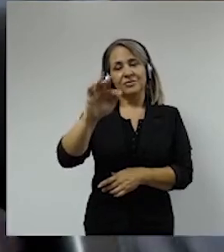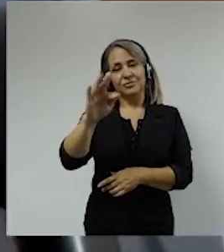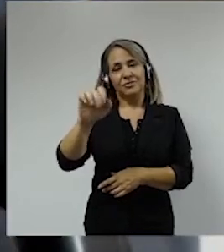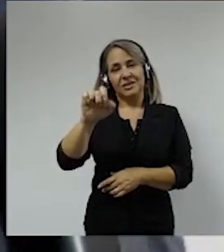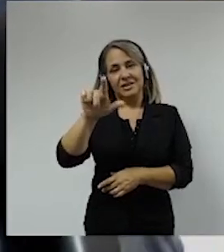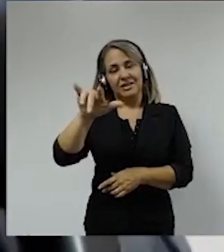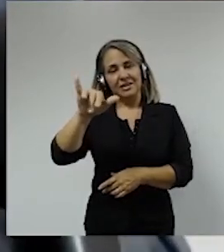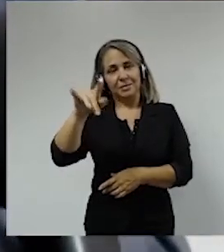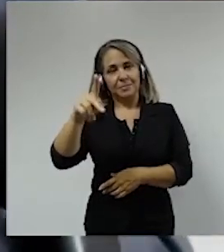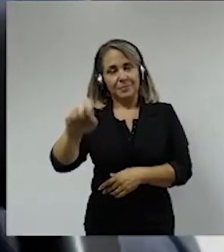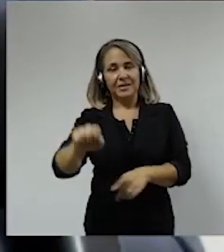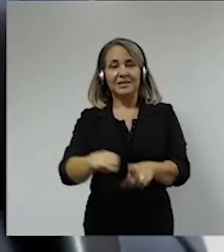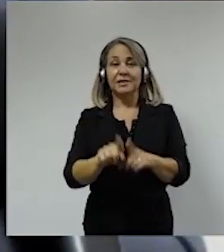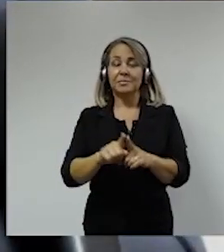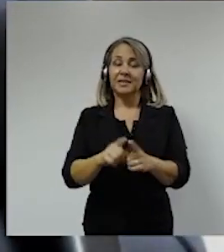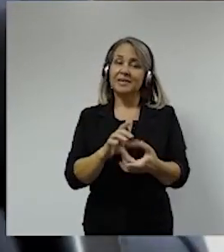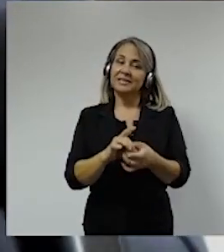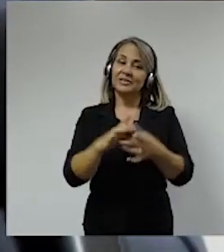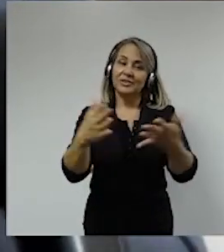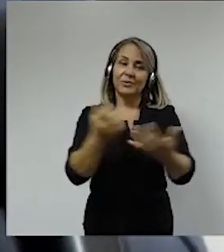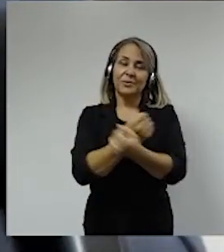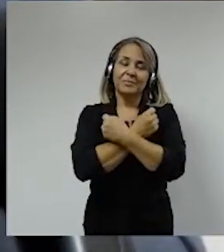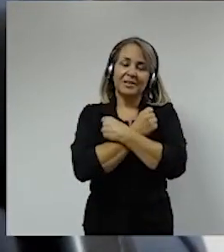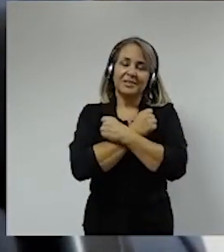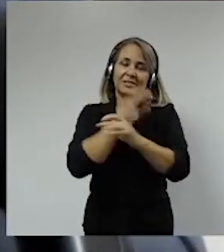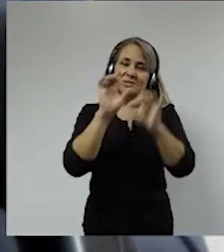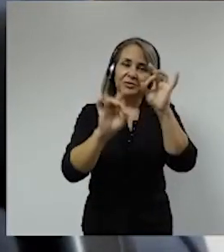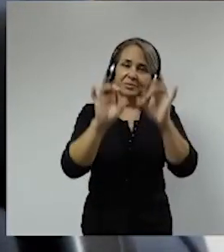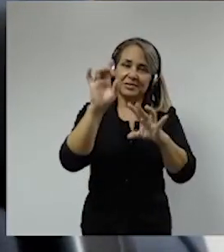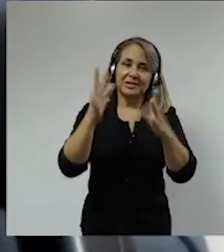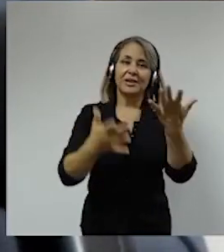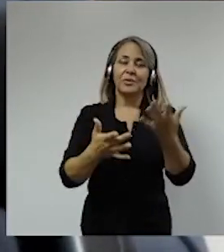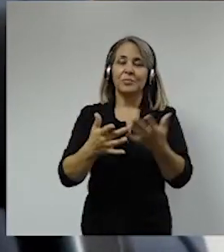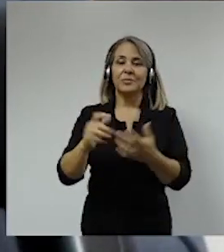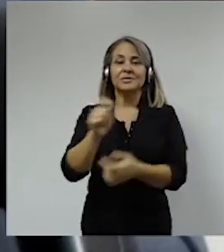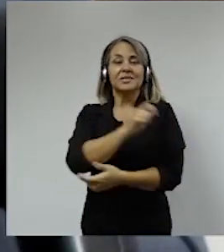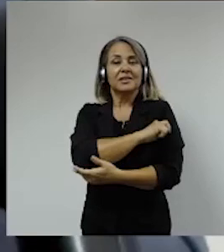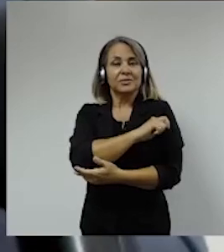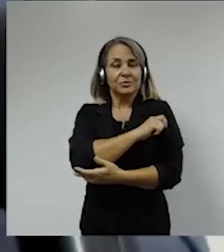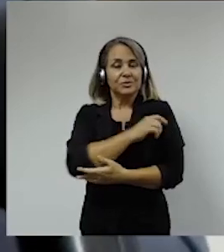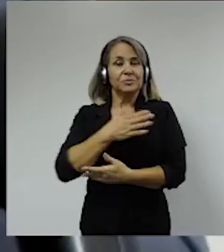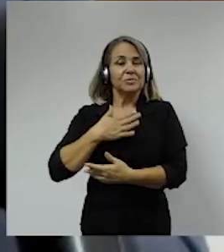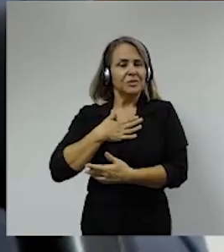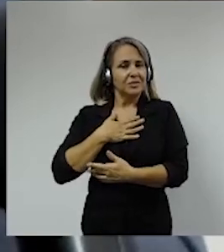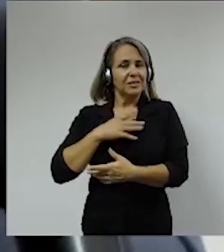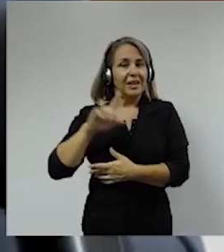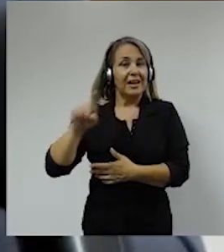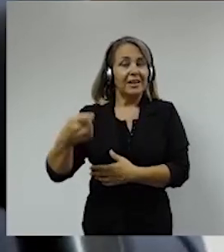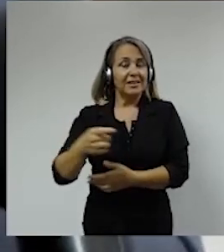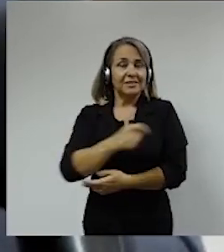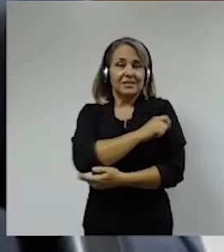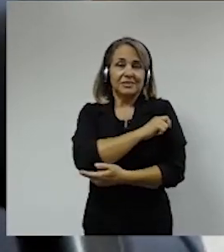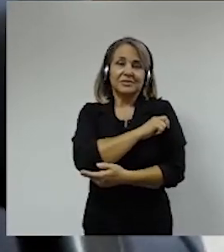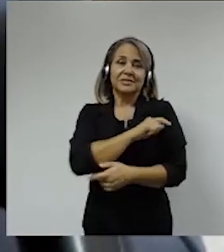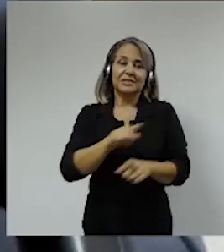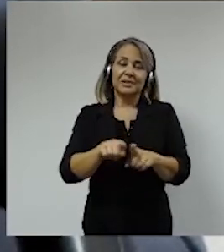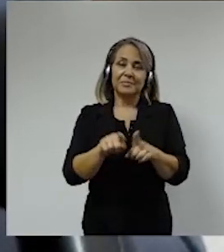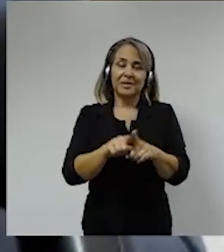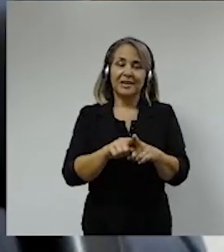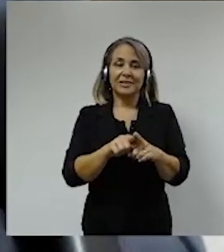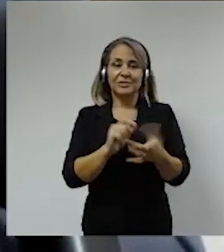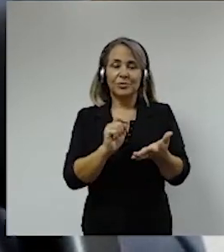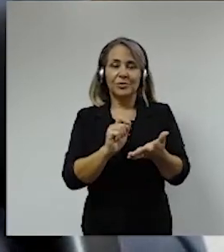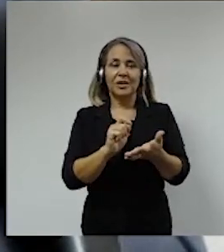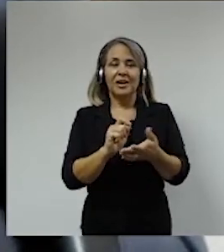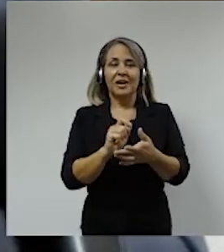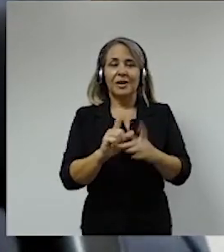e deixar um abraço especial, sobretudo para meus ex-alunos, meus alunos que estão mandando prints,